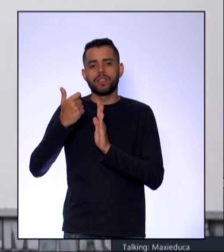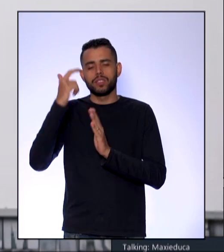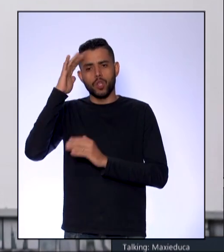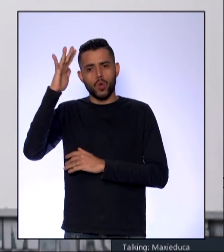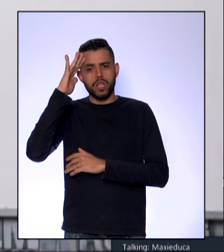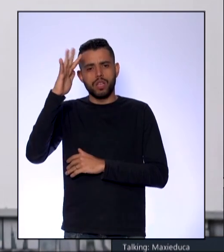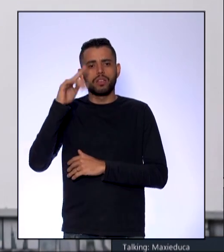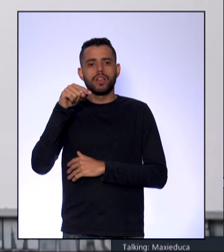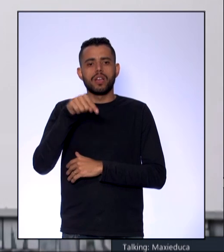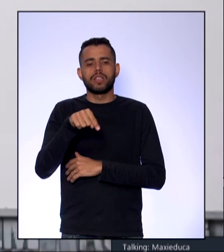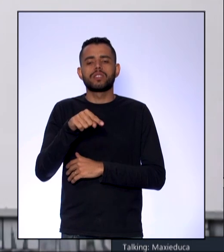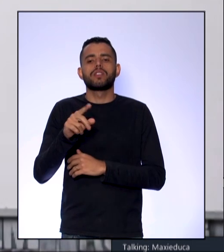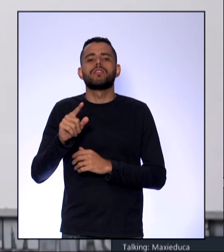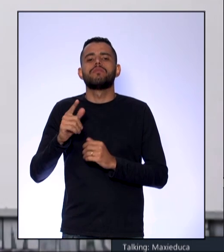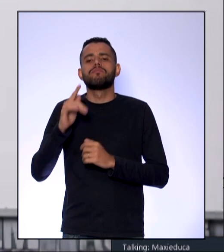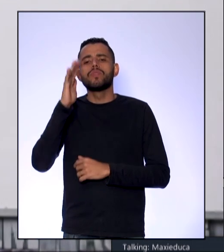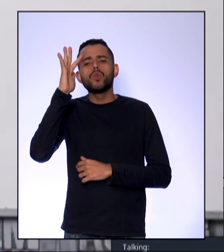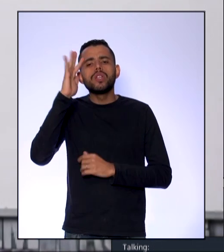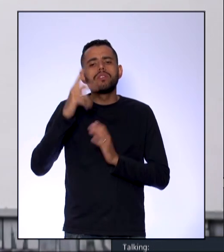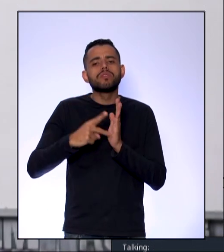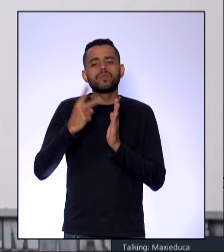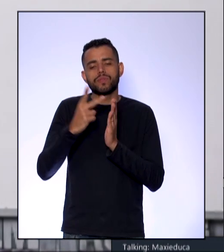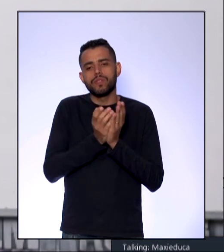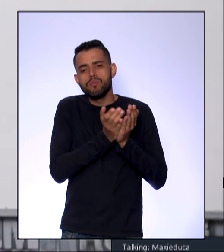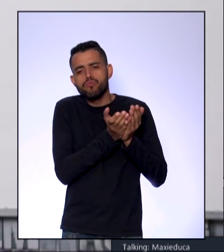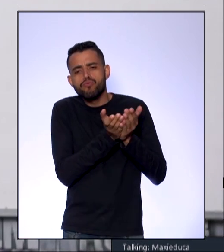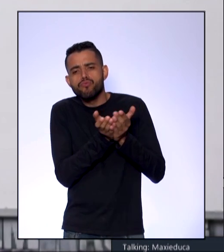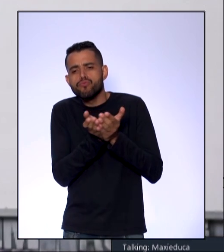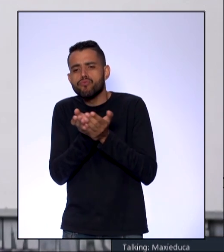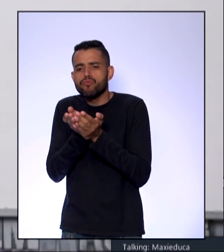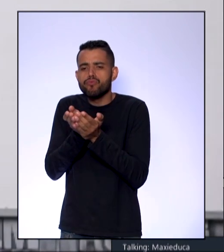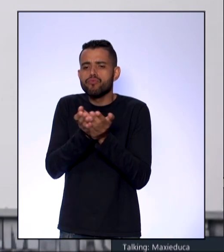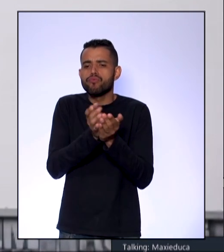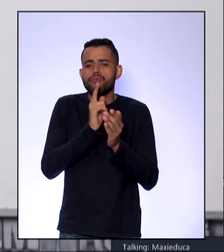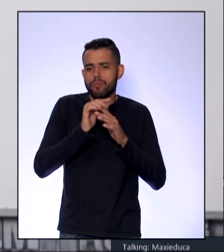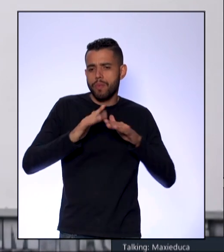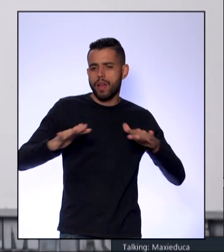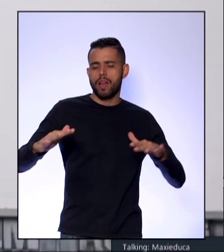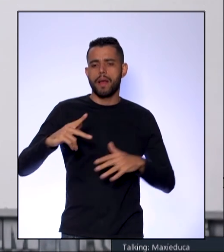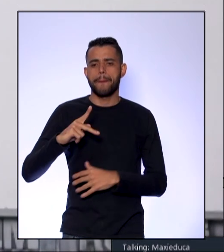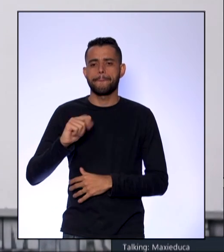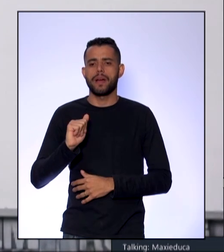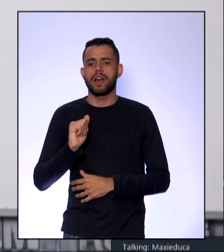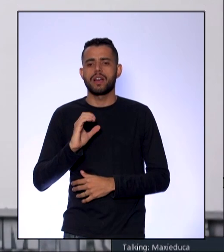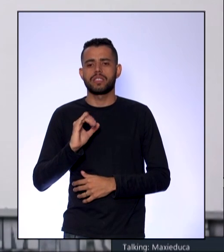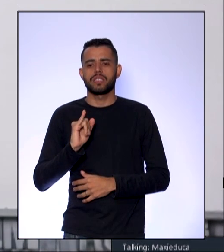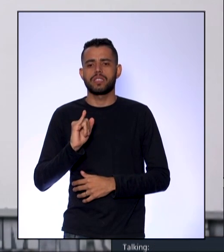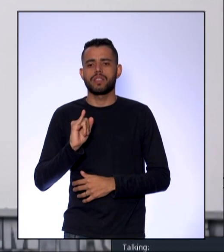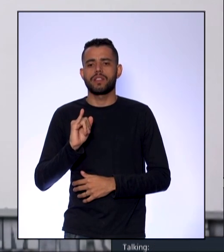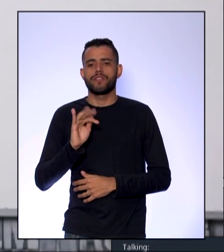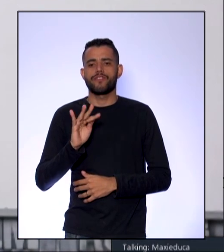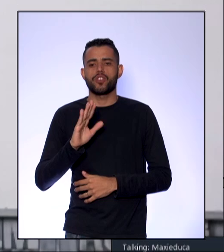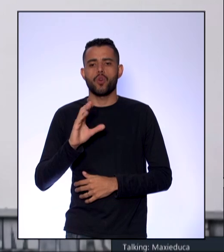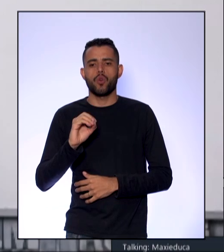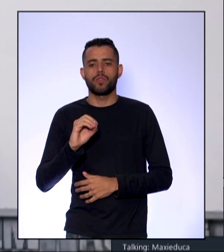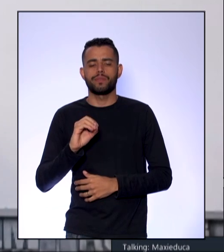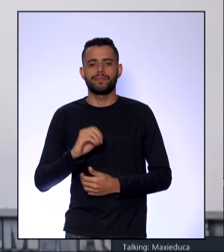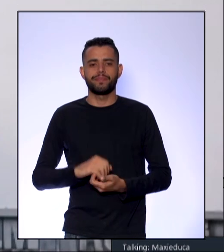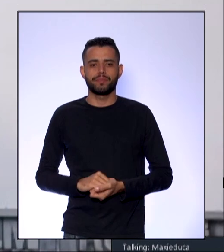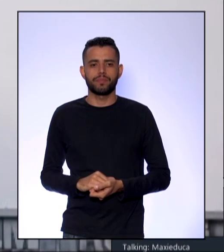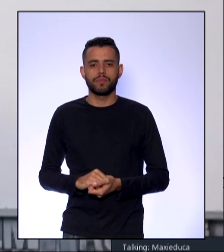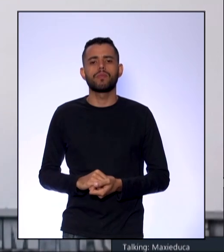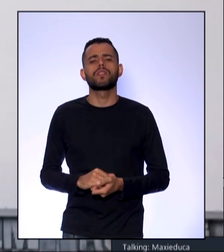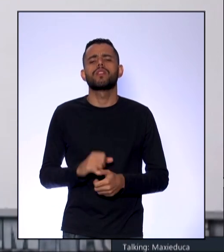segunda teoria, a navegação pelo Pacífico. Professor, como que funciona aí, né, essa teoria? Vamos